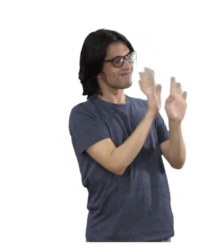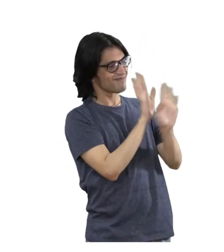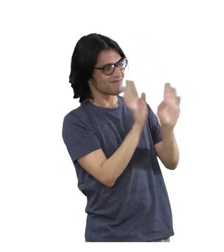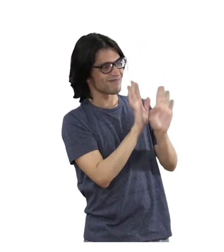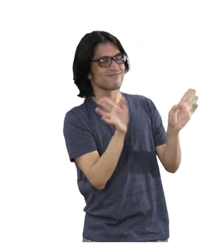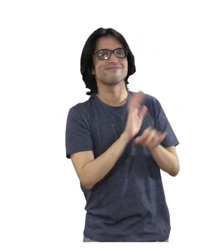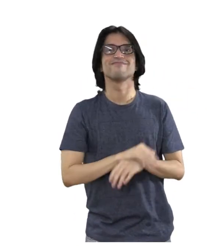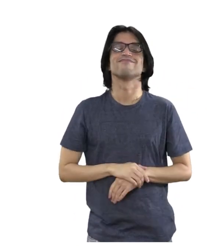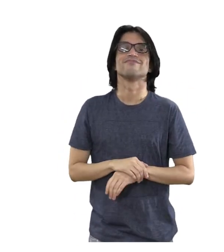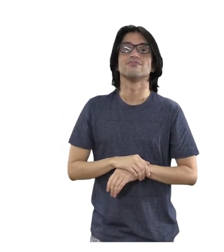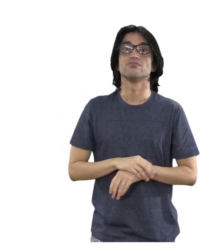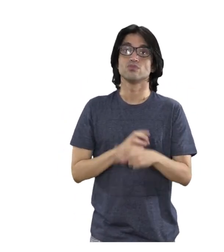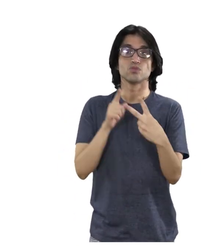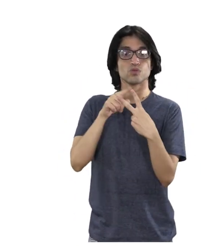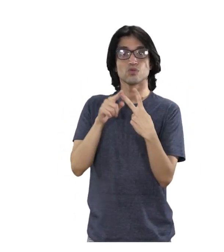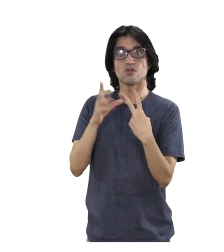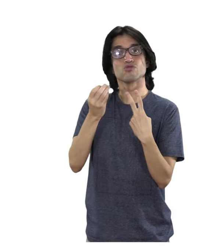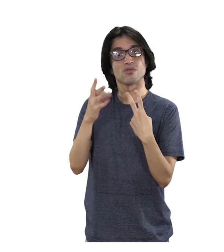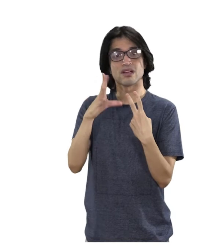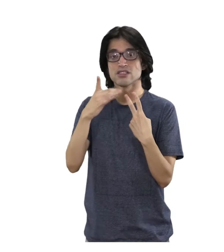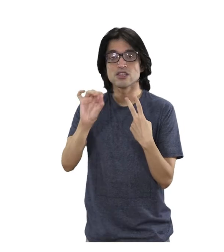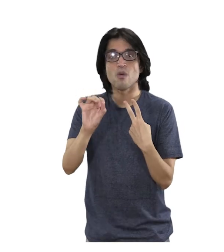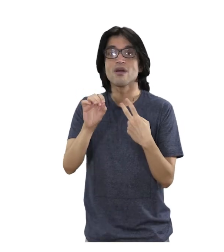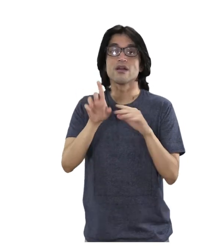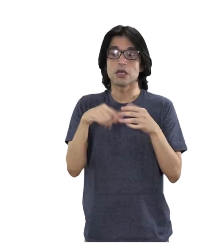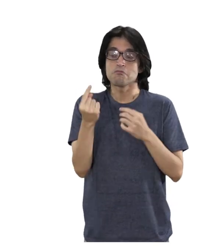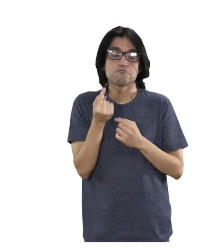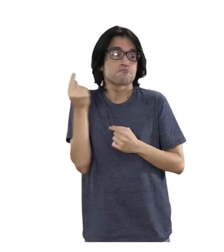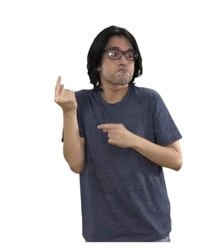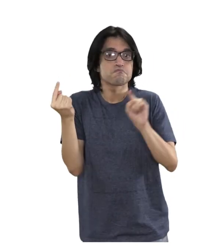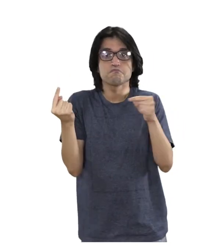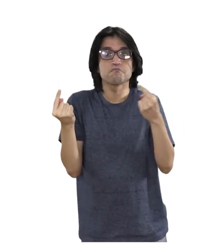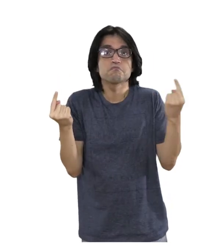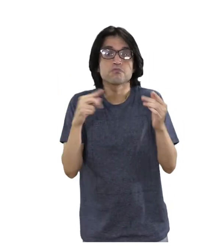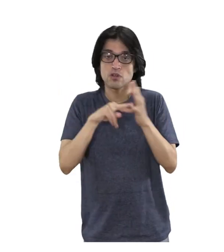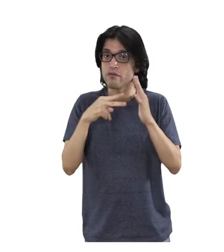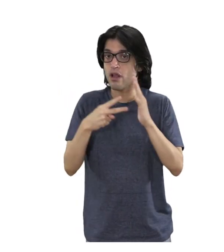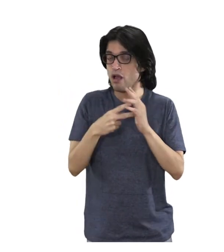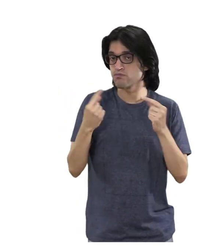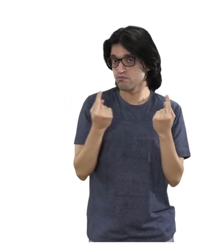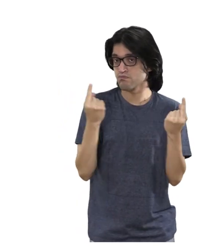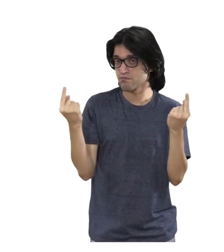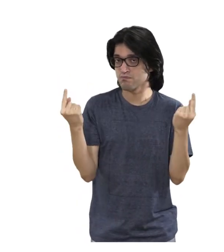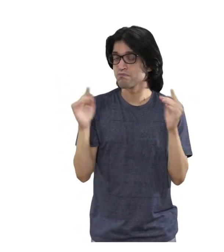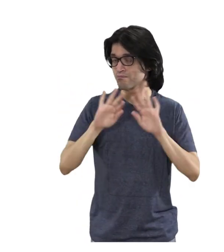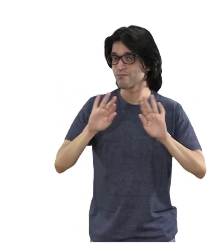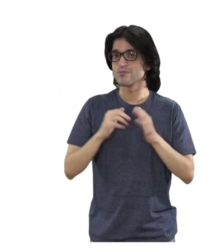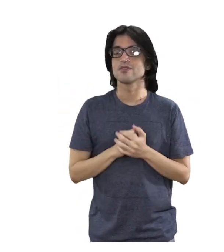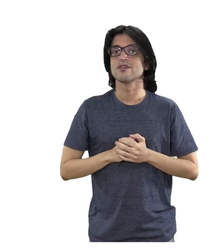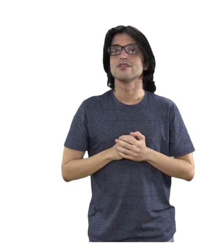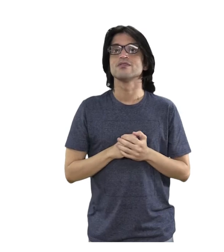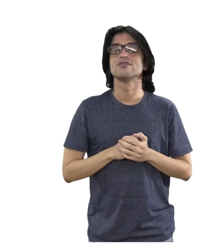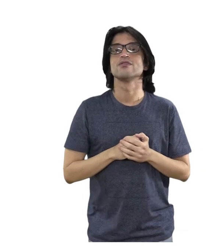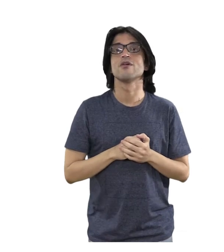Vimos duas orações que não são interligadas. Observe que a segunda oração não está encaixada na